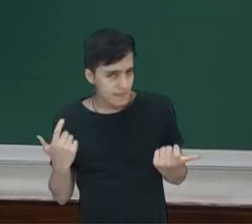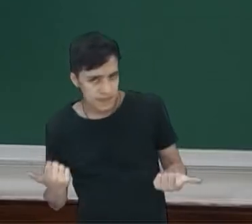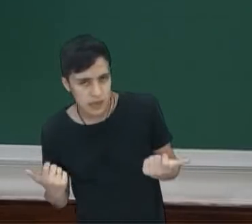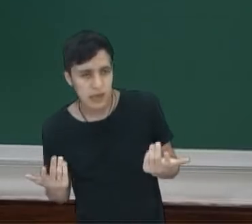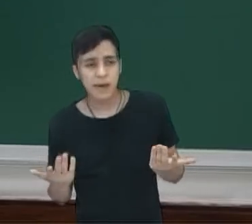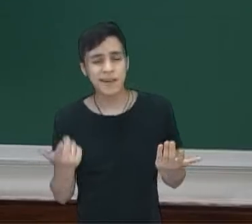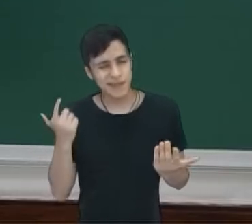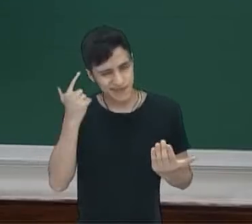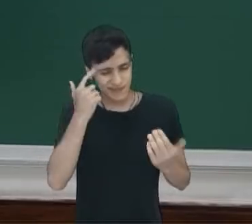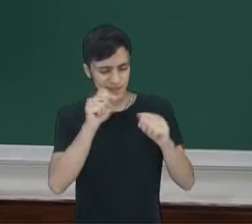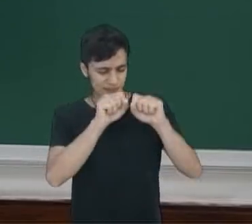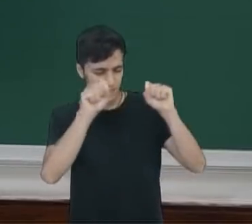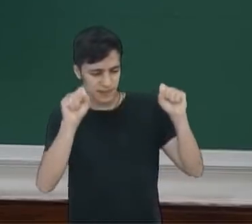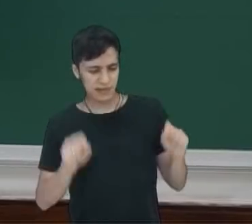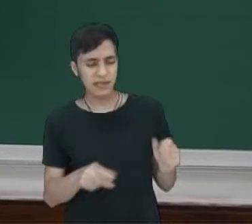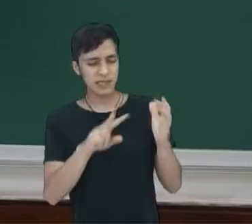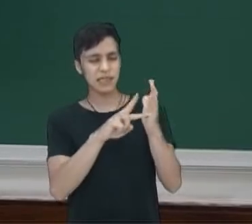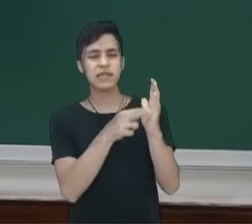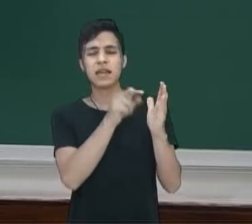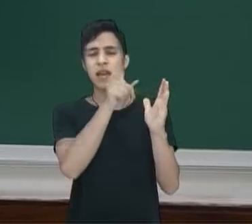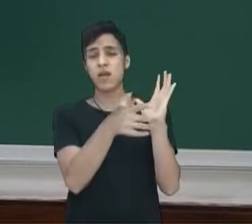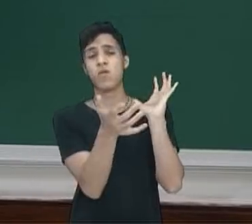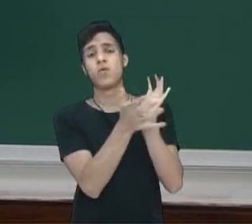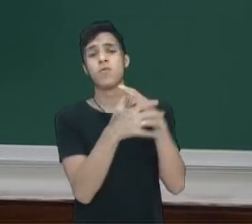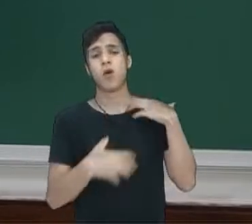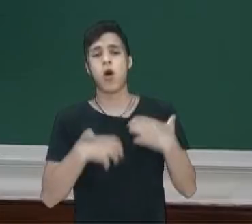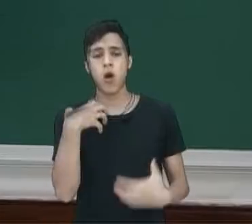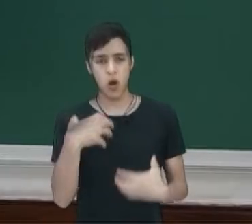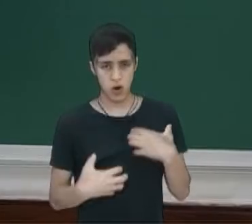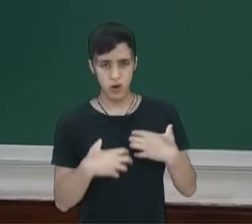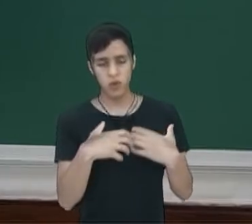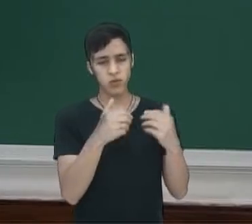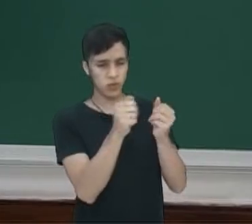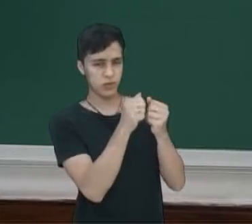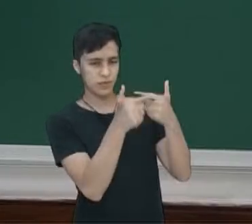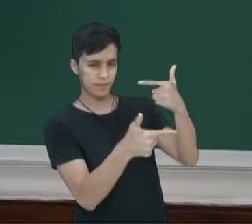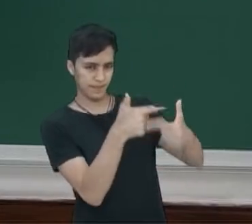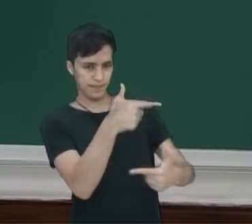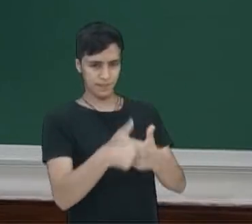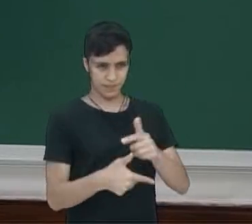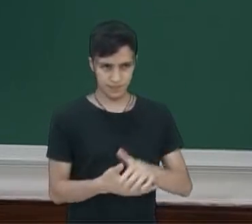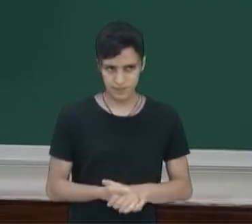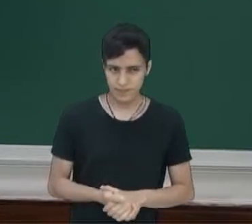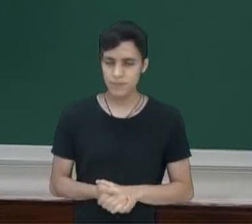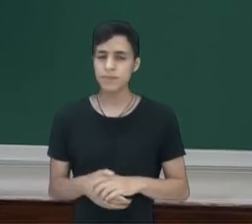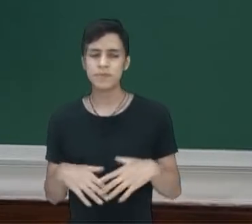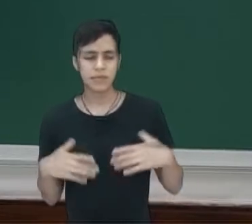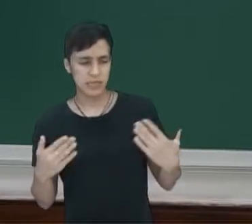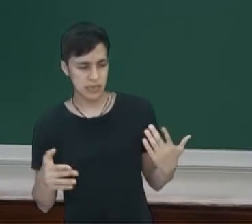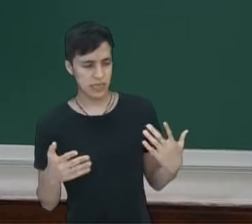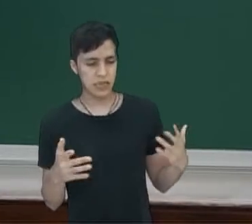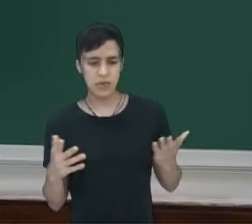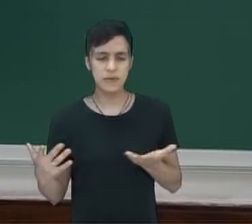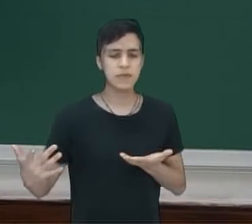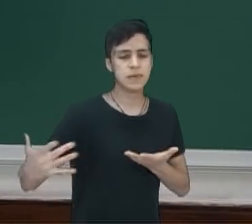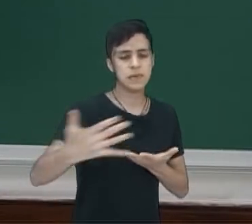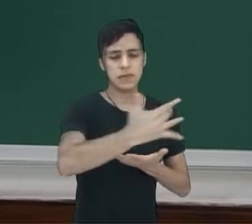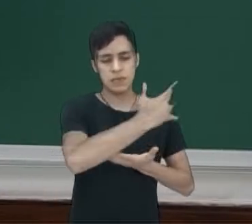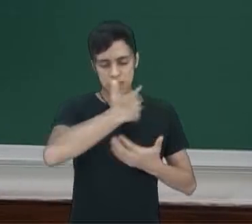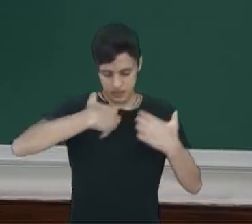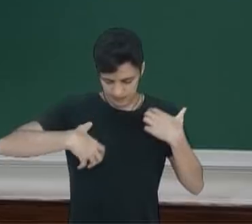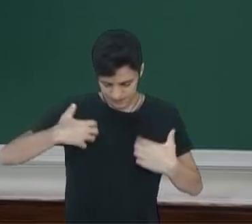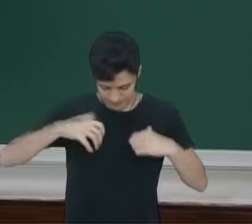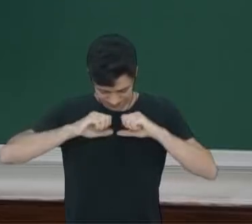Então, sistemas são conjuntos de órgãos. E aí sim, então, todos esses sistemas formam o que a